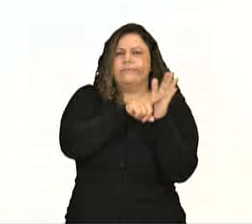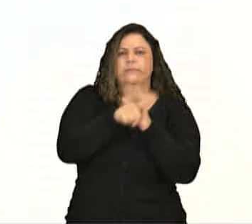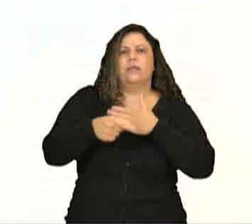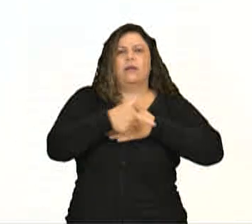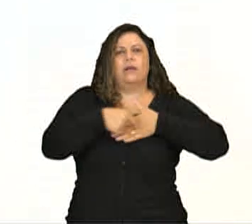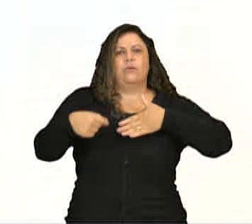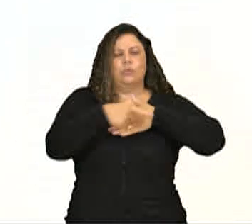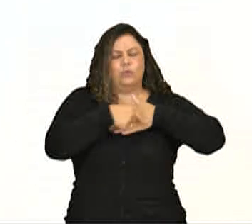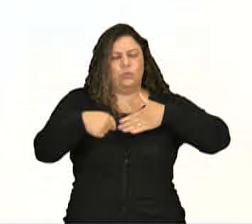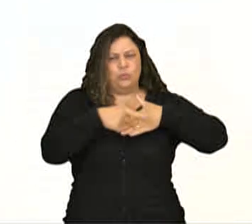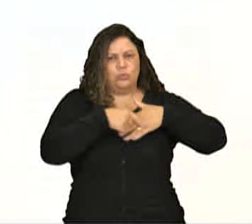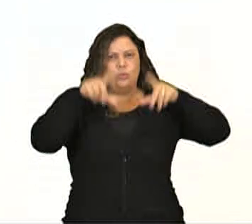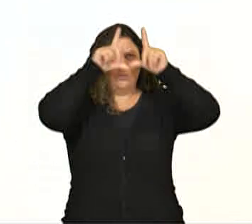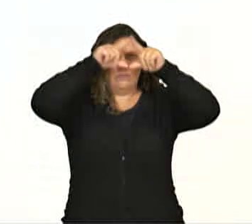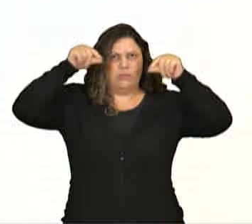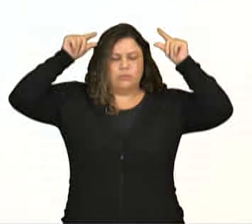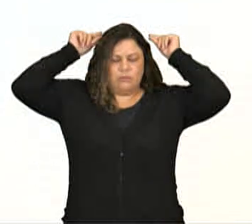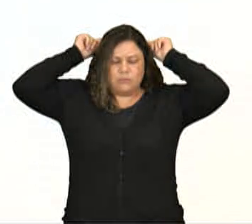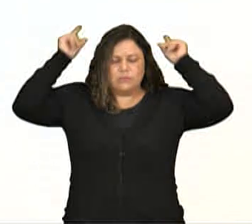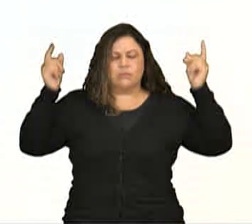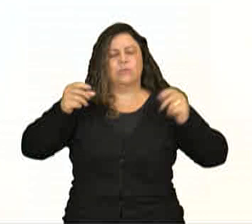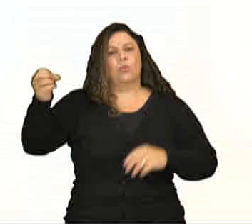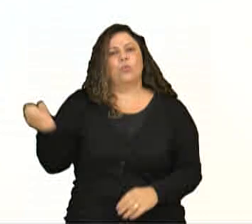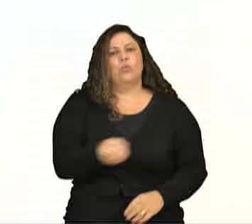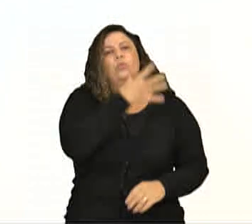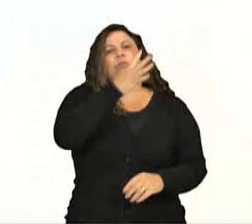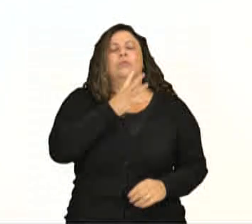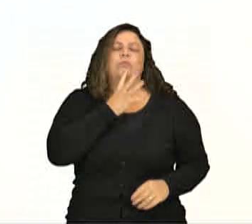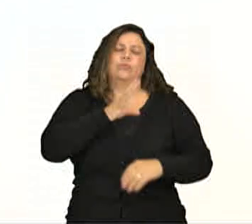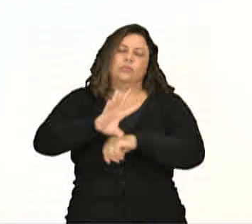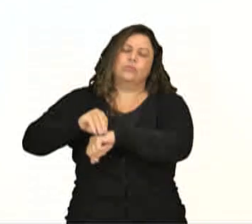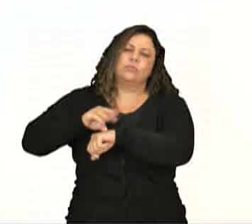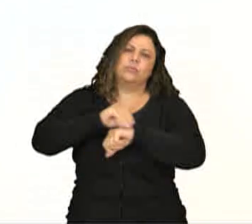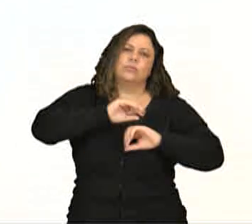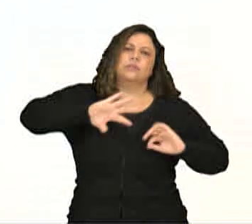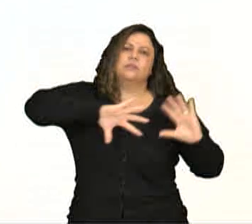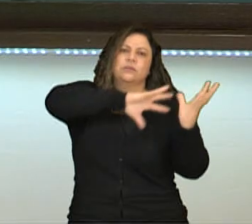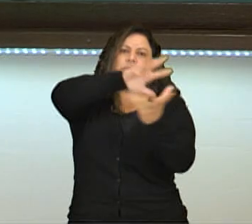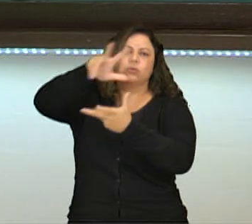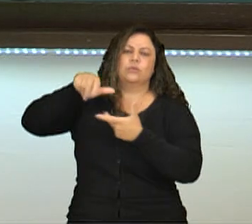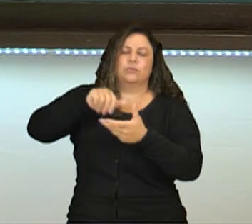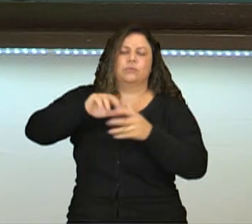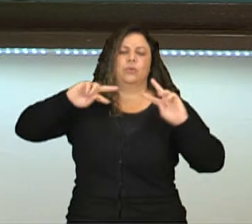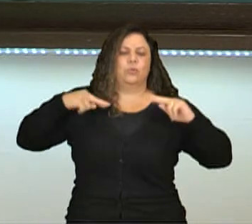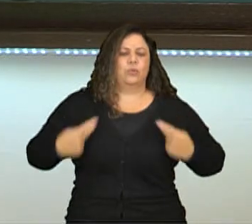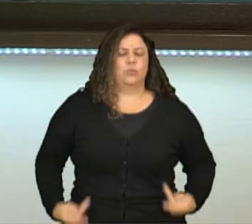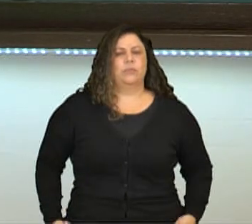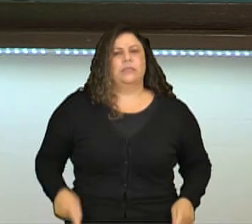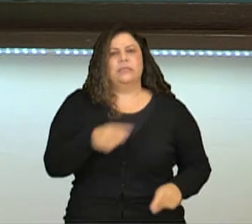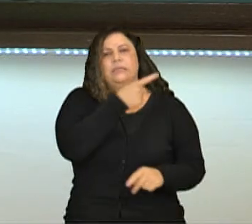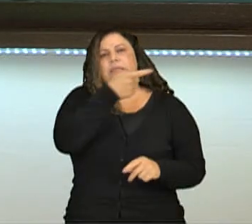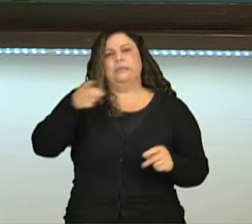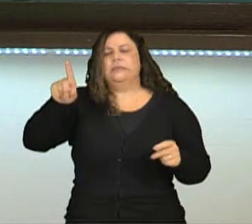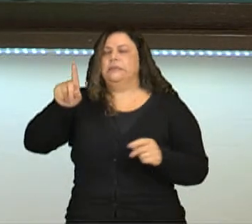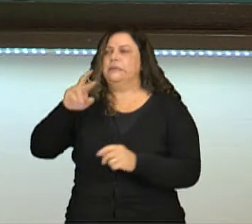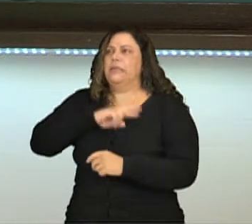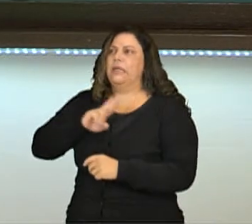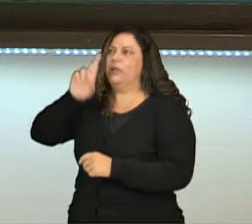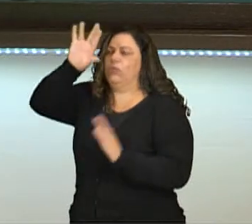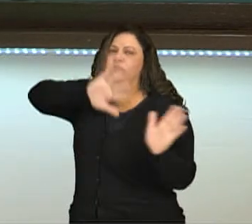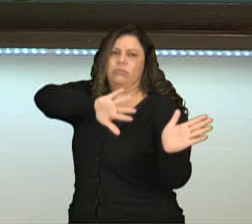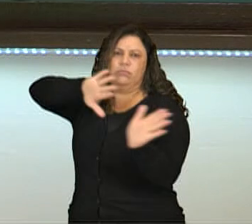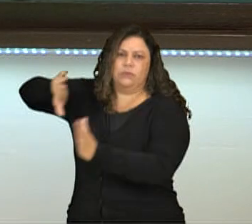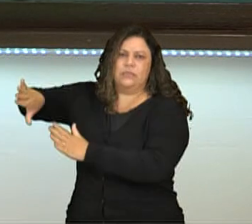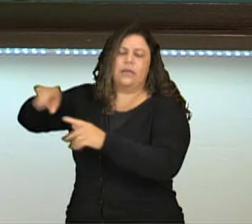gregos romanos para construir um novo conhecimento do mundo. Os humanistas não negavam a religião, né? Mas